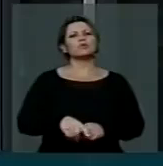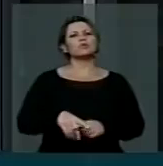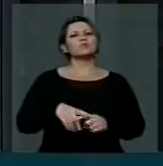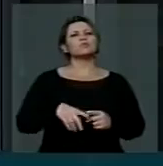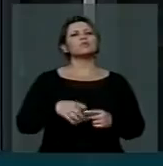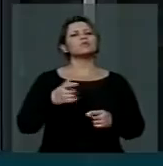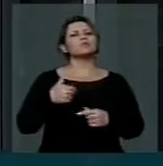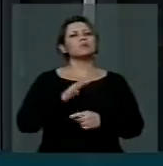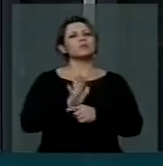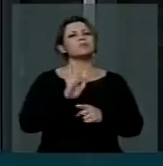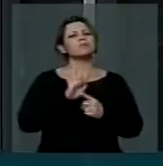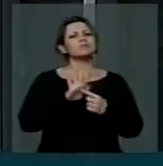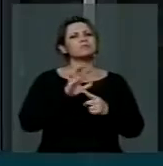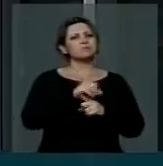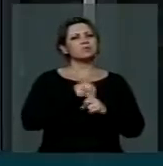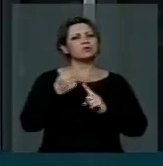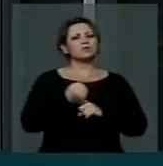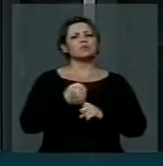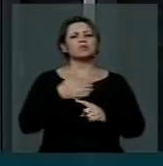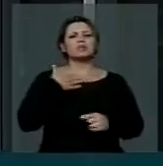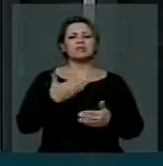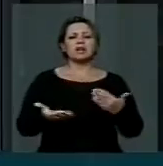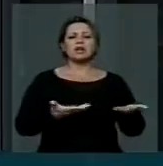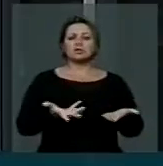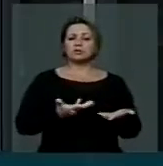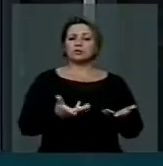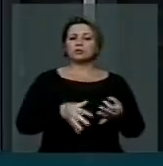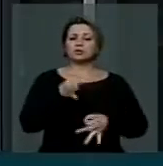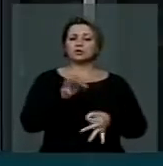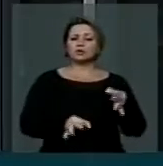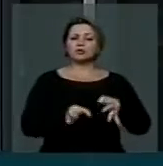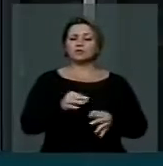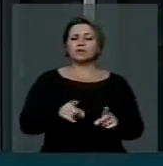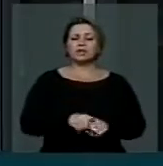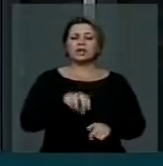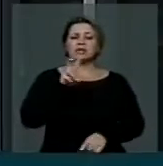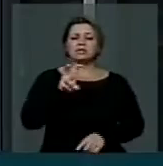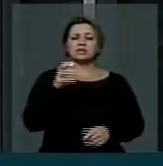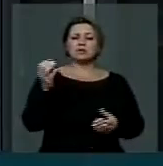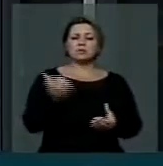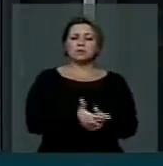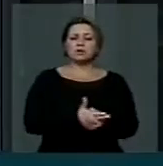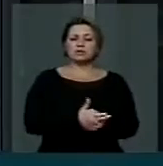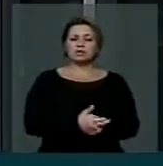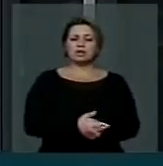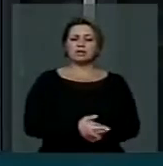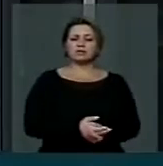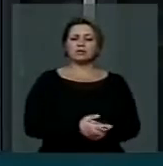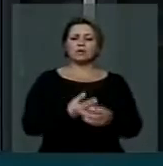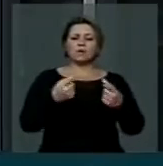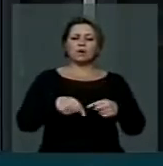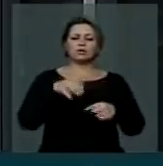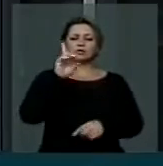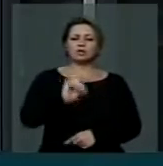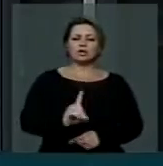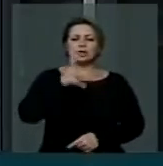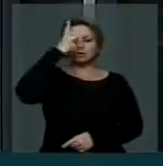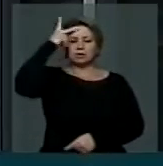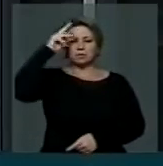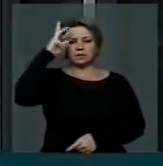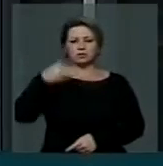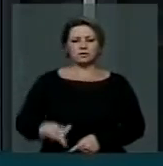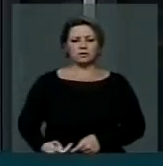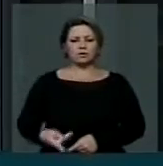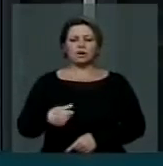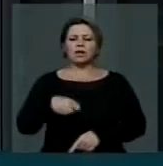sociedades contemporâneas. Atualmente tramitam naquela corte 5 processos sobre violação de direitos, todos eles relacionados